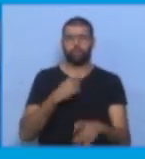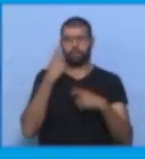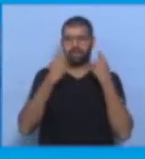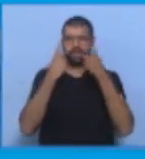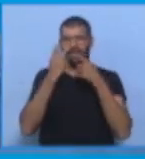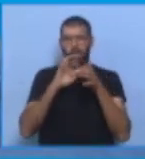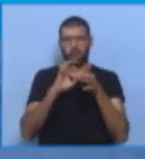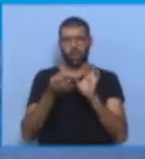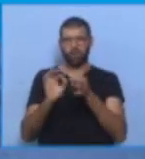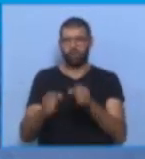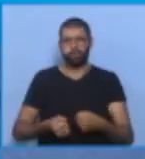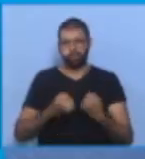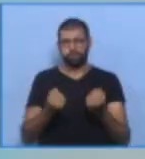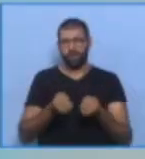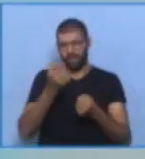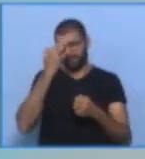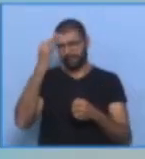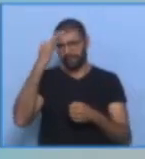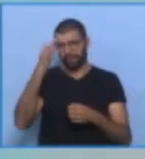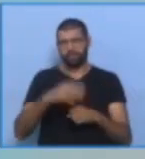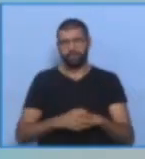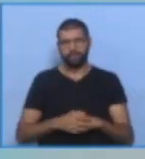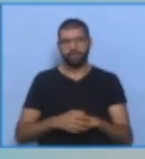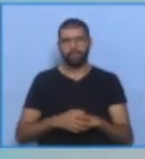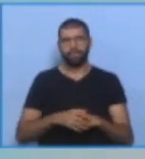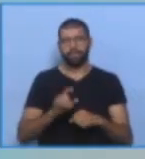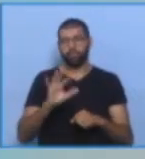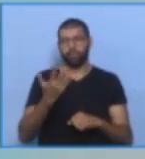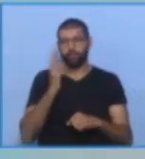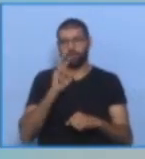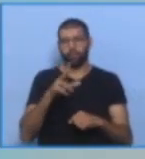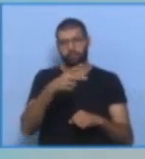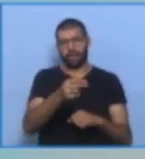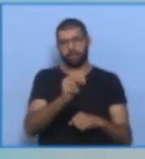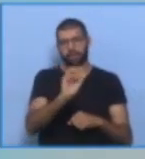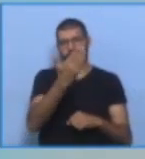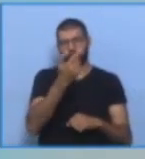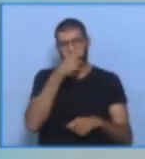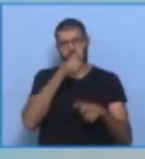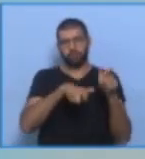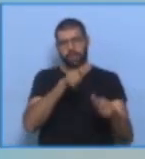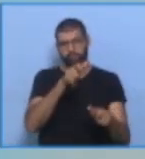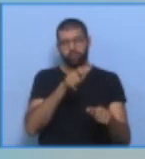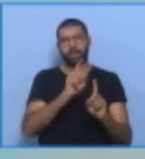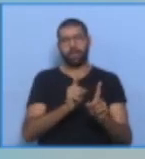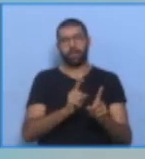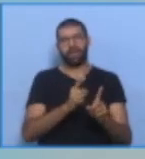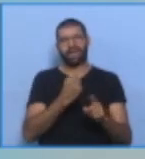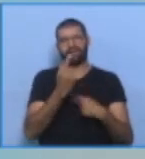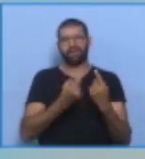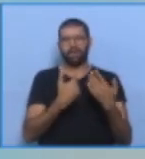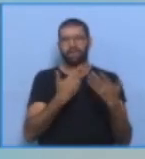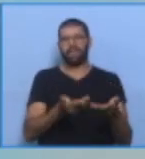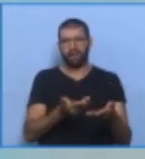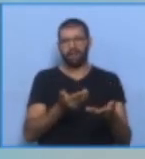raciocínio lógico, abstrato. Claro. E quando olhamos este primeiro par humano, por vezes damos um excessivo peso